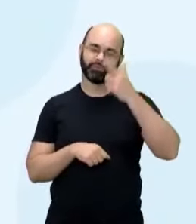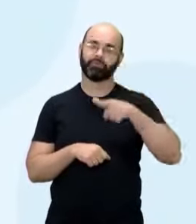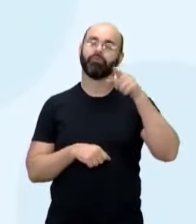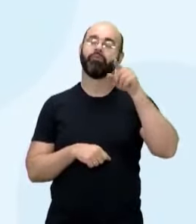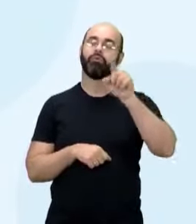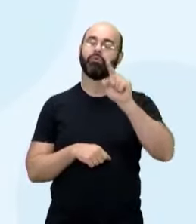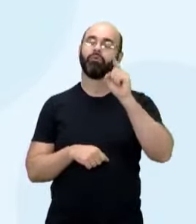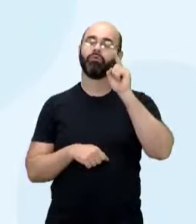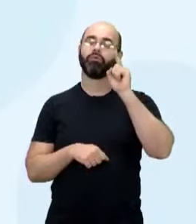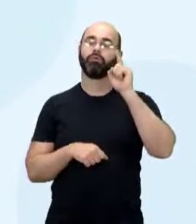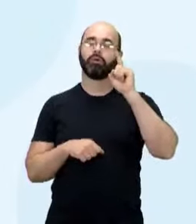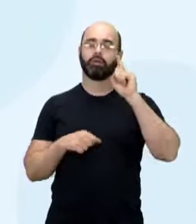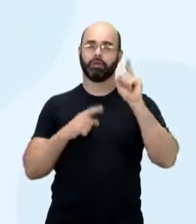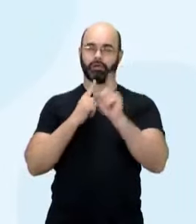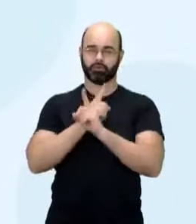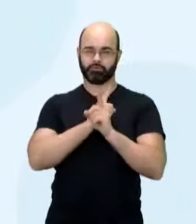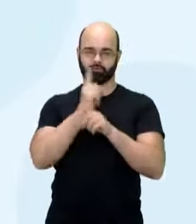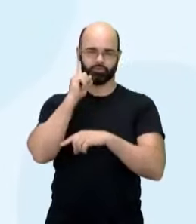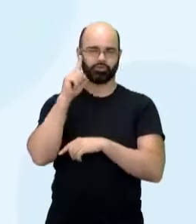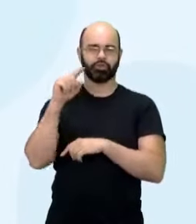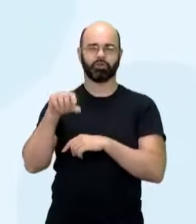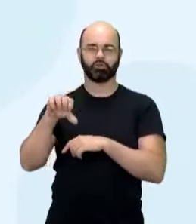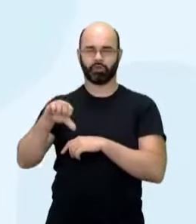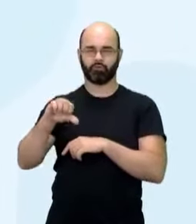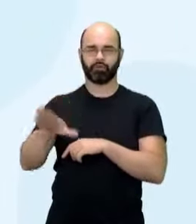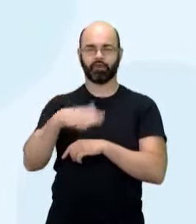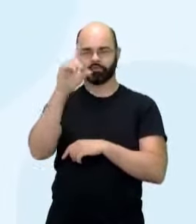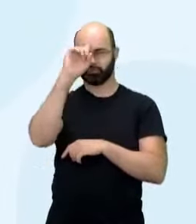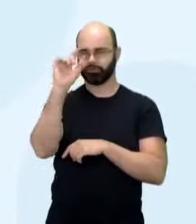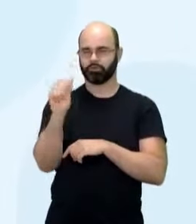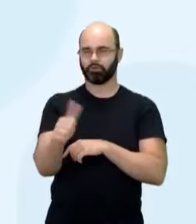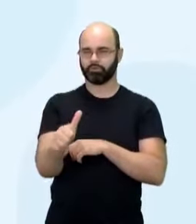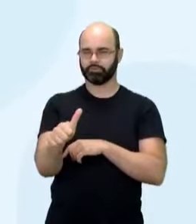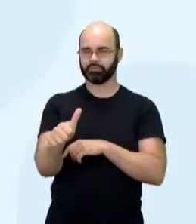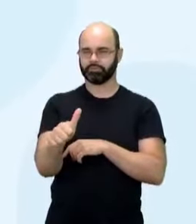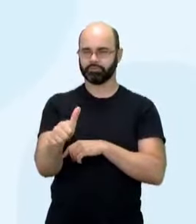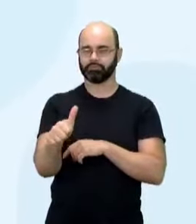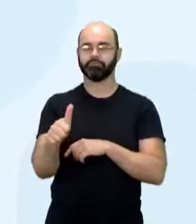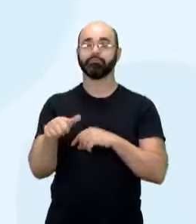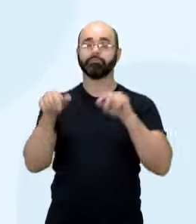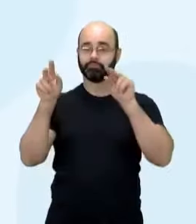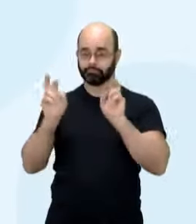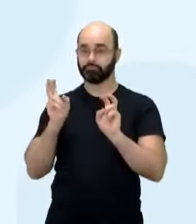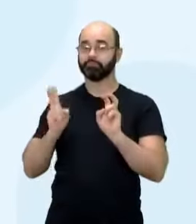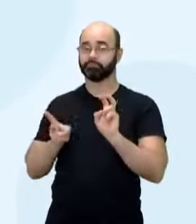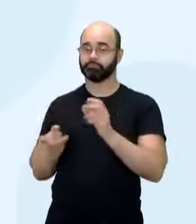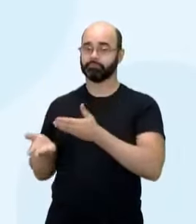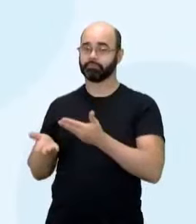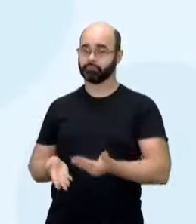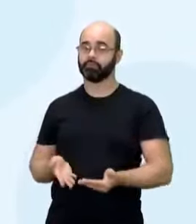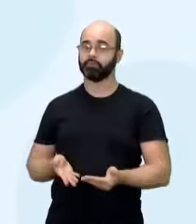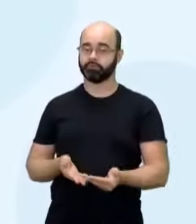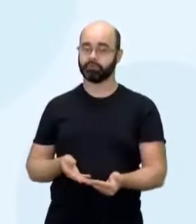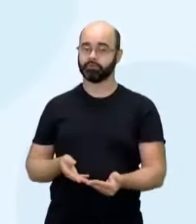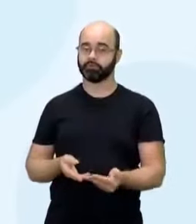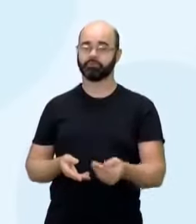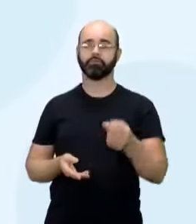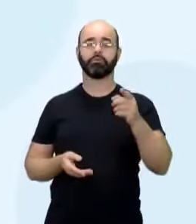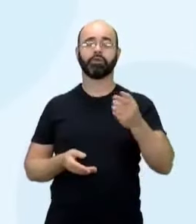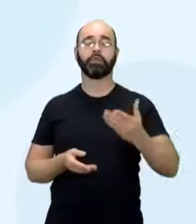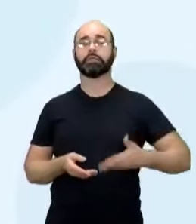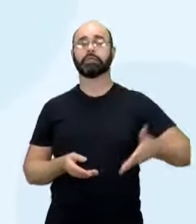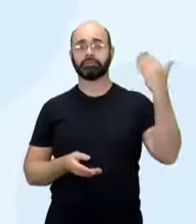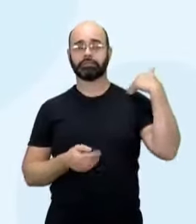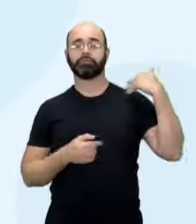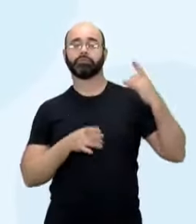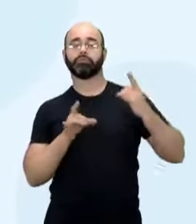estar trazendo nesses encontros do dia 9 ao dia 11 exatamente essas temáticas, que é o olhar para o que fizemos,